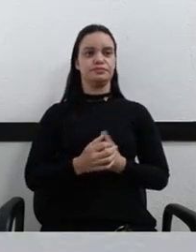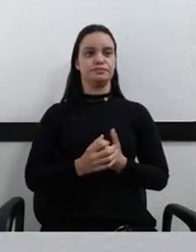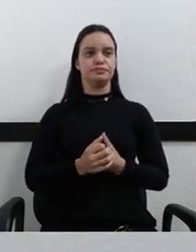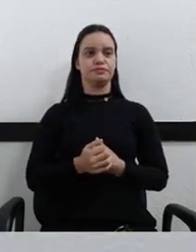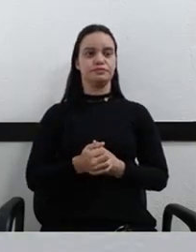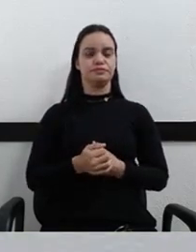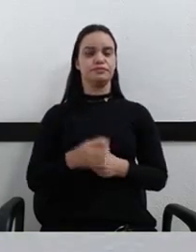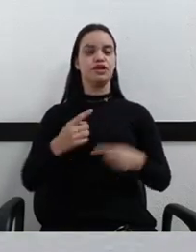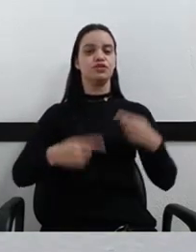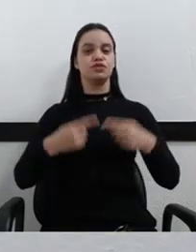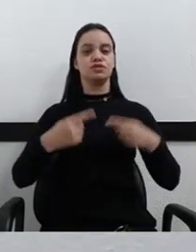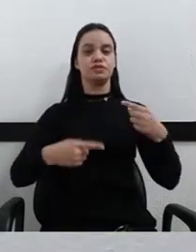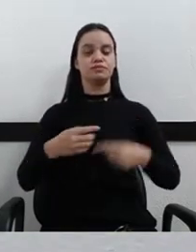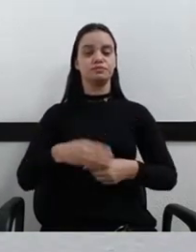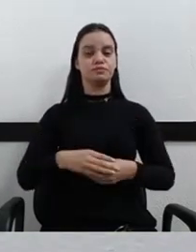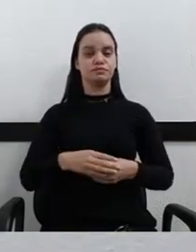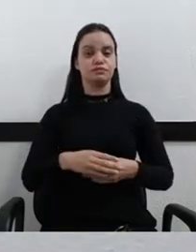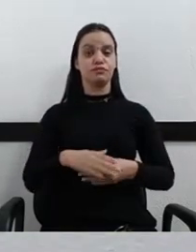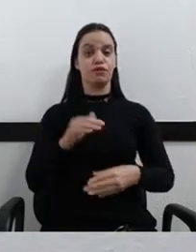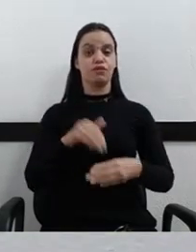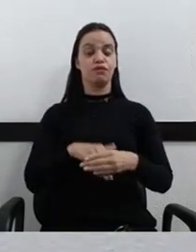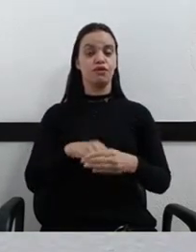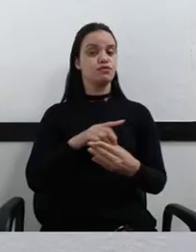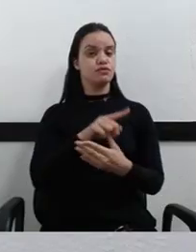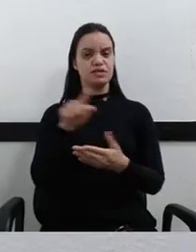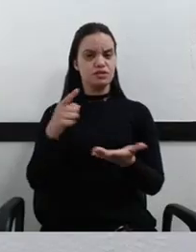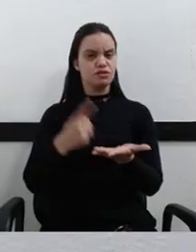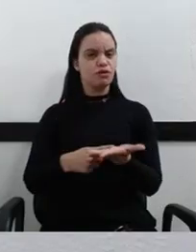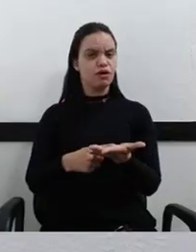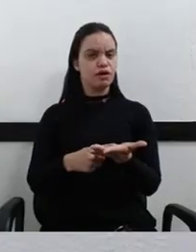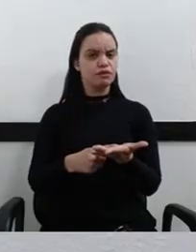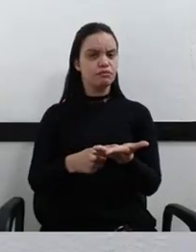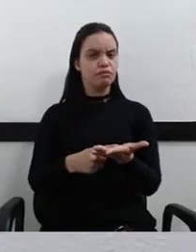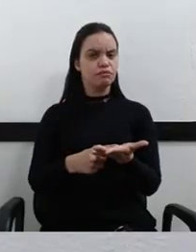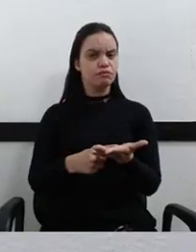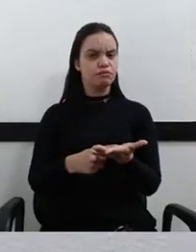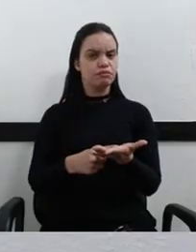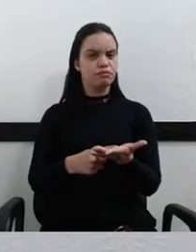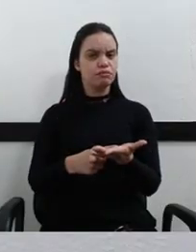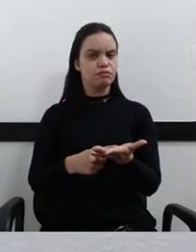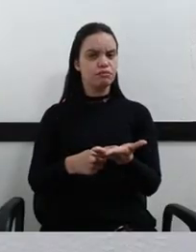Em discussão? Em votação, os que concordam permaneçam como estão.